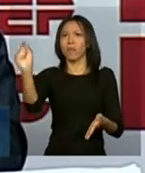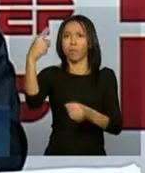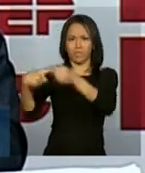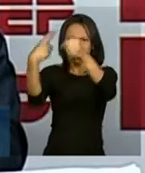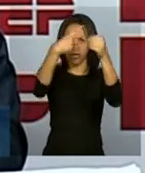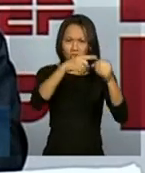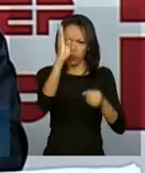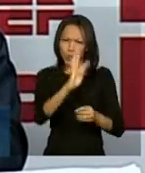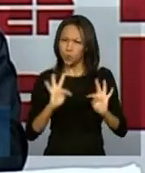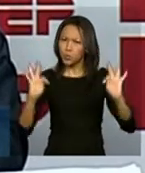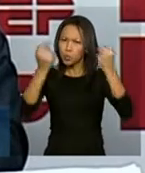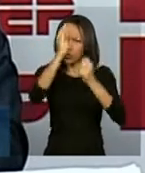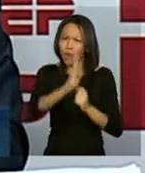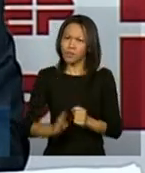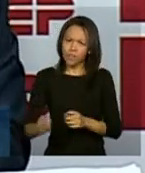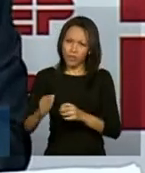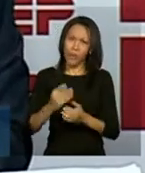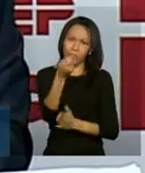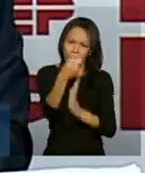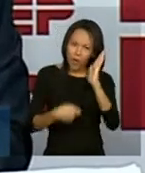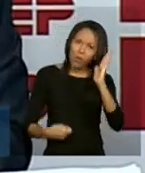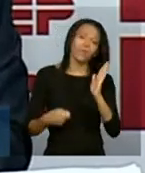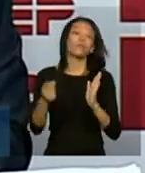Brasil. Nós fizemos em